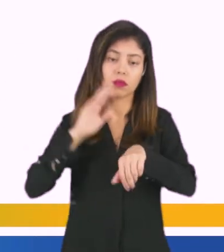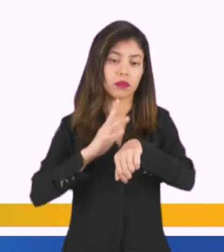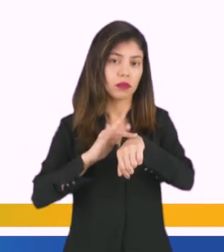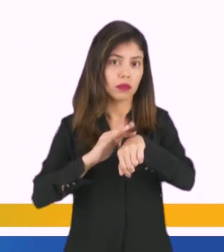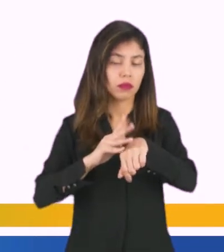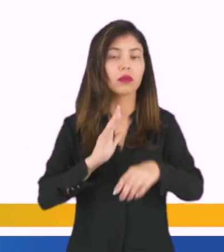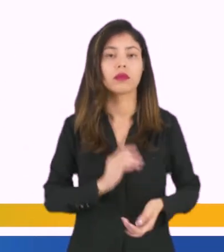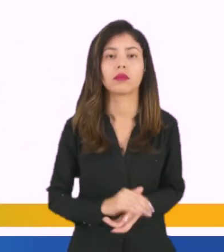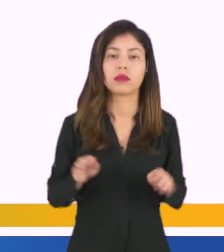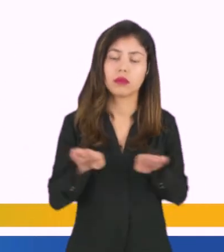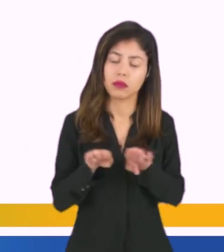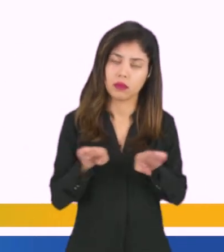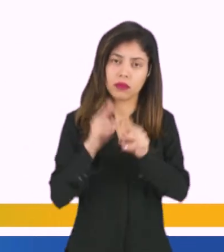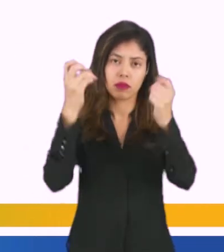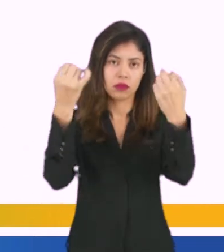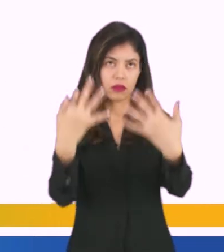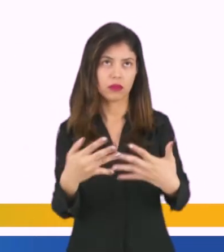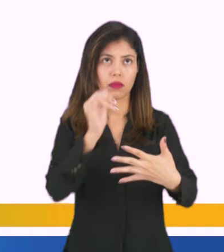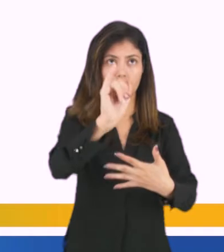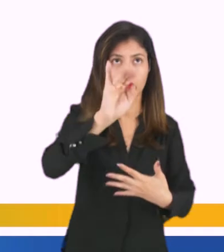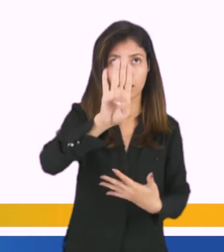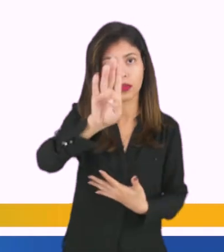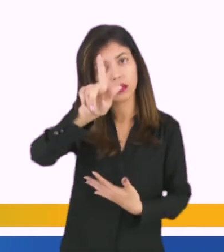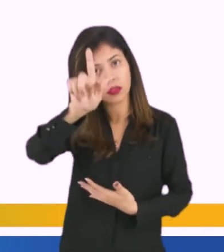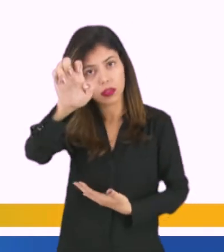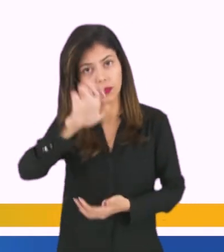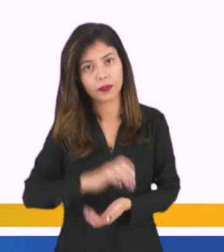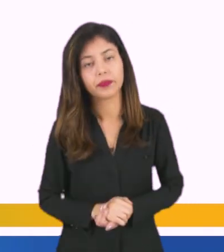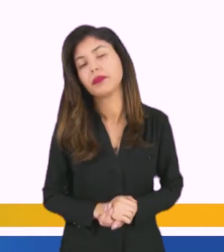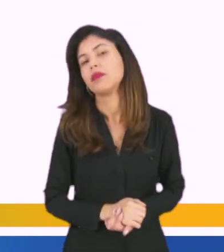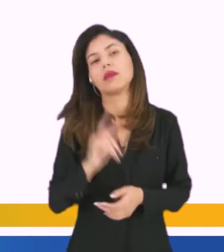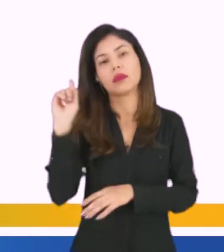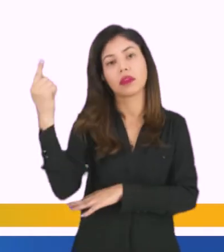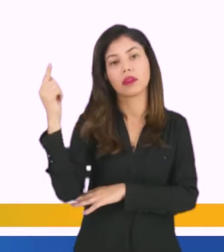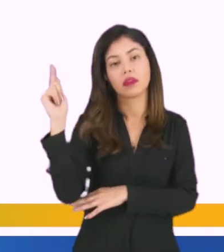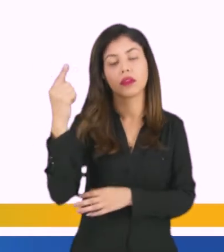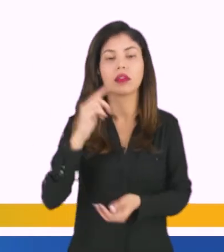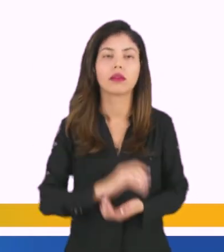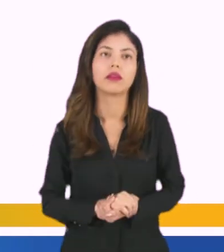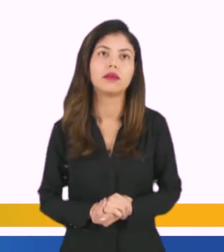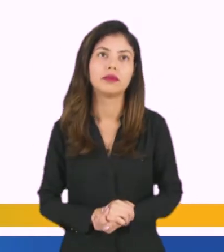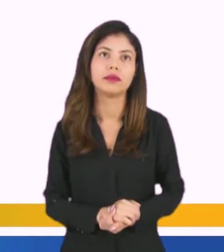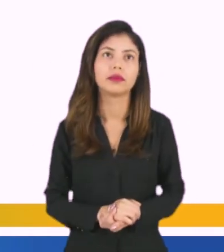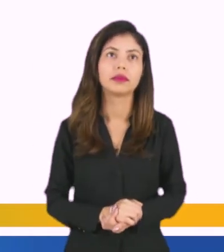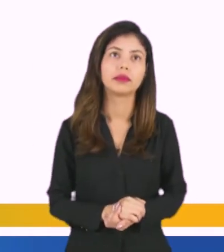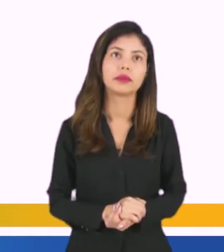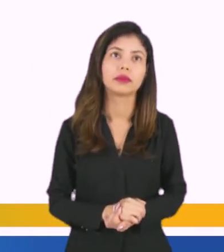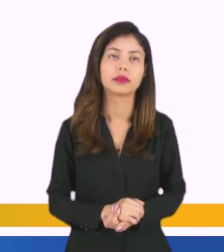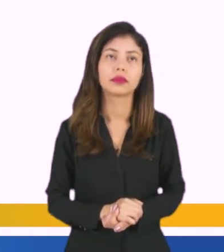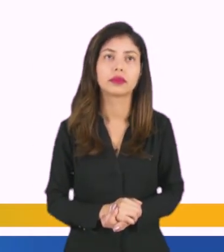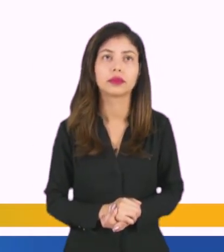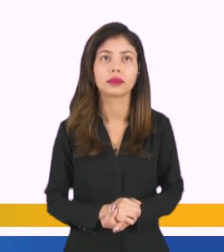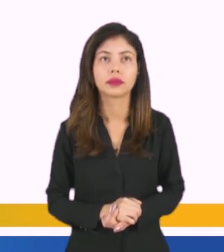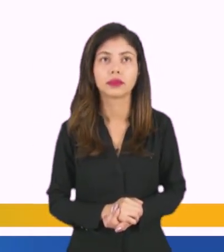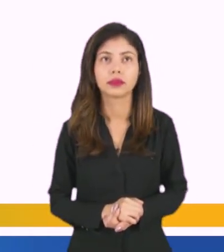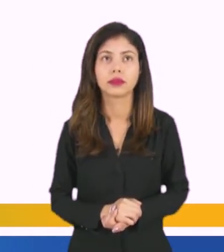doenças, e aí também através do IBGE, que é o Instituto Brasileiro de Geografia e Estatística,